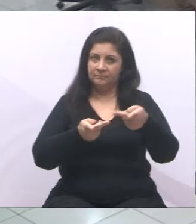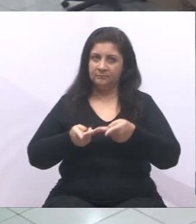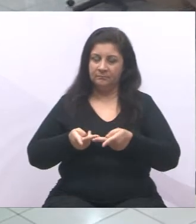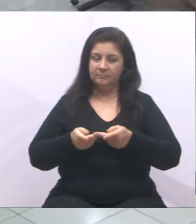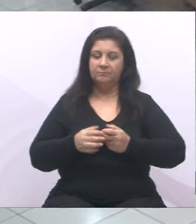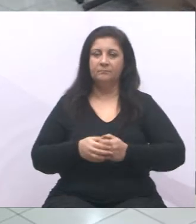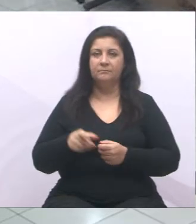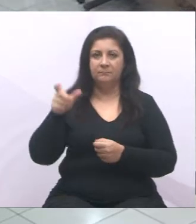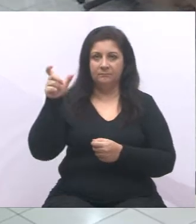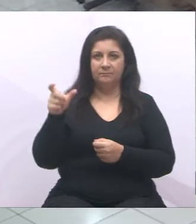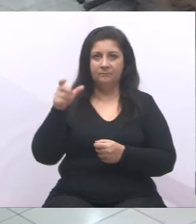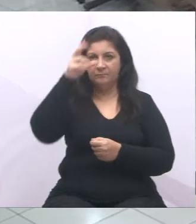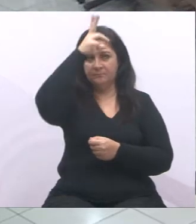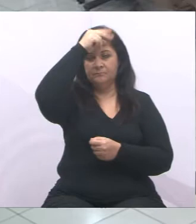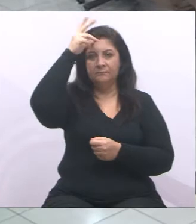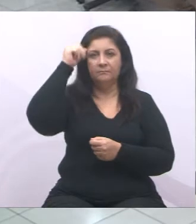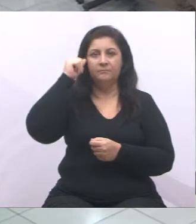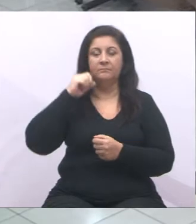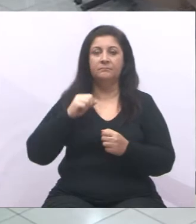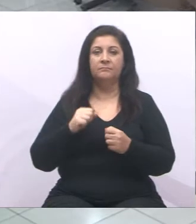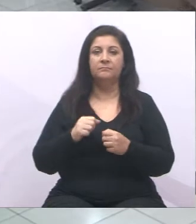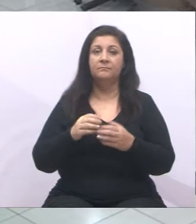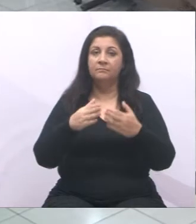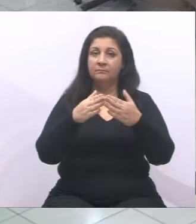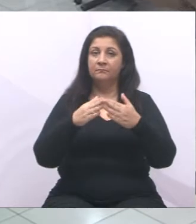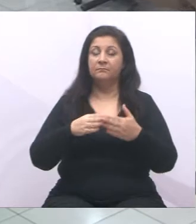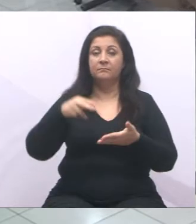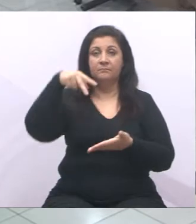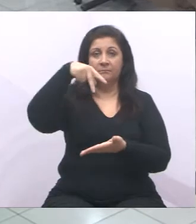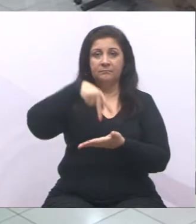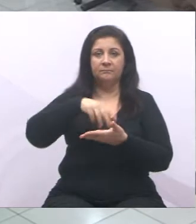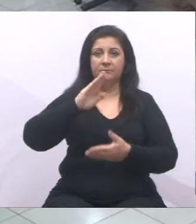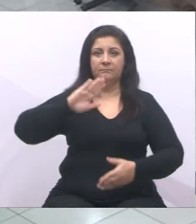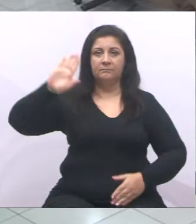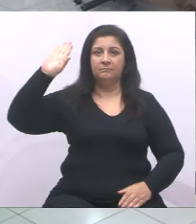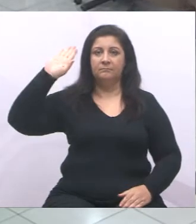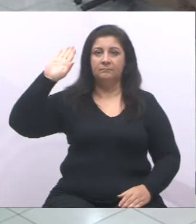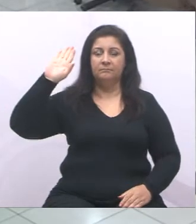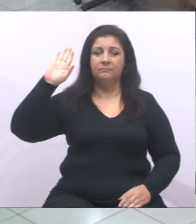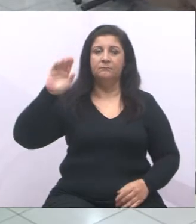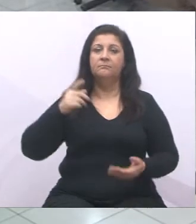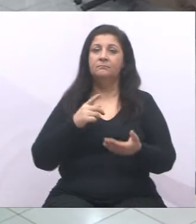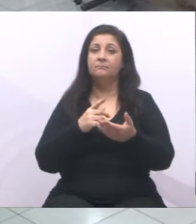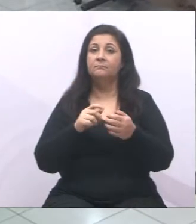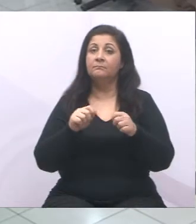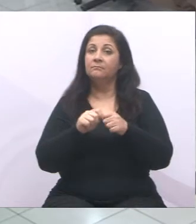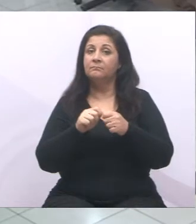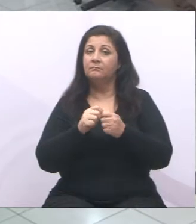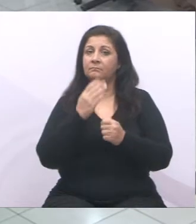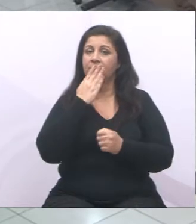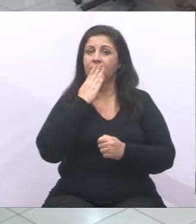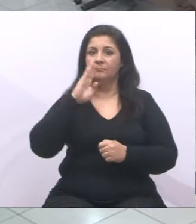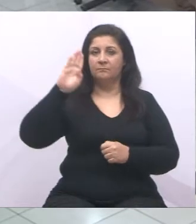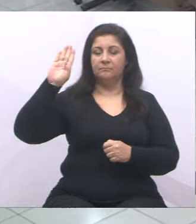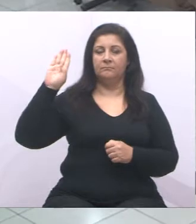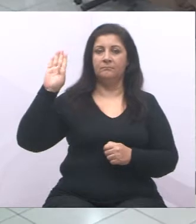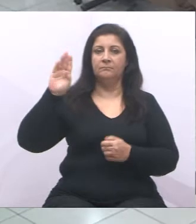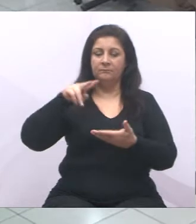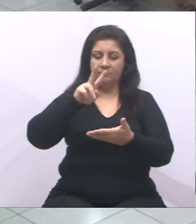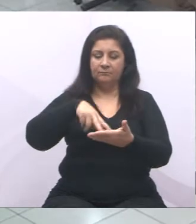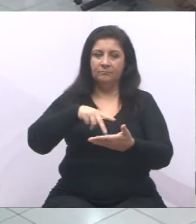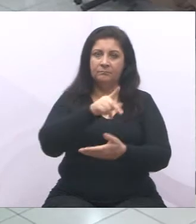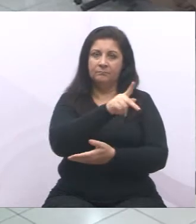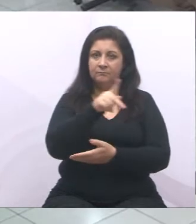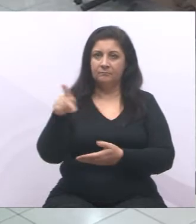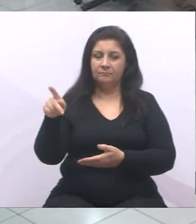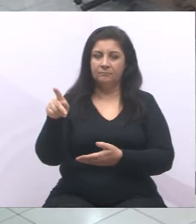Isaías José de Santana, que fique em pé, estenda a mão direita e repita o compromisso de posse, que será lido pelo presidente desta